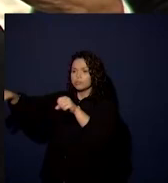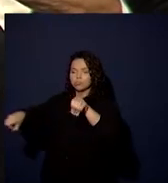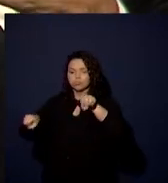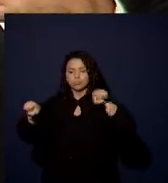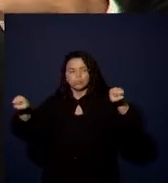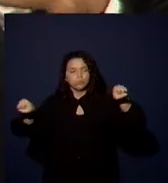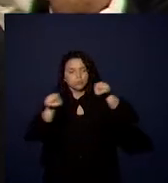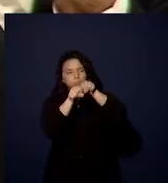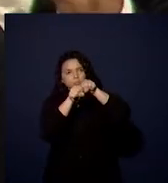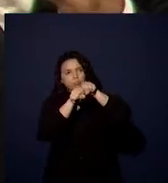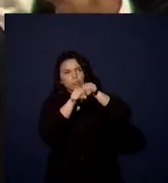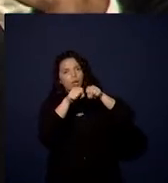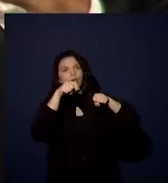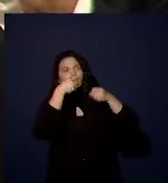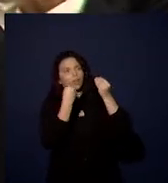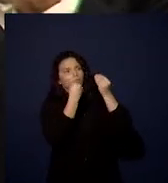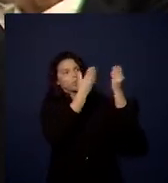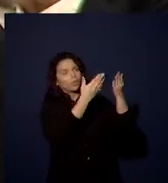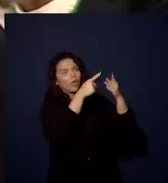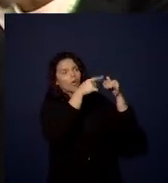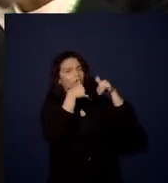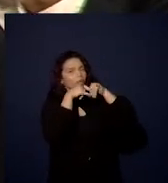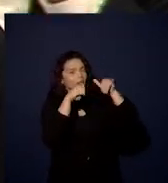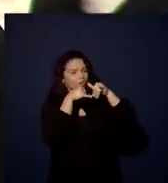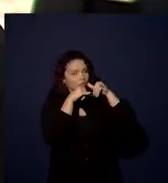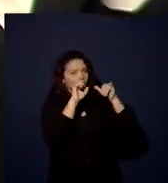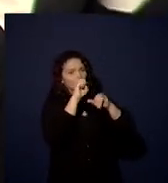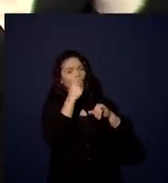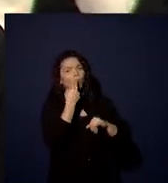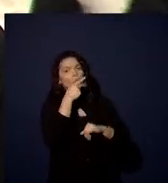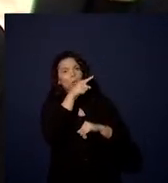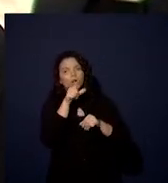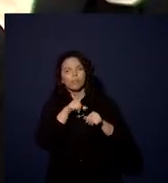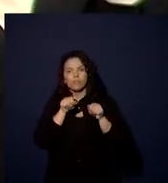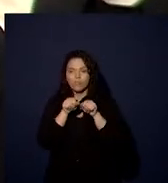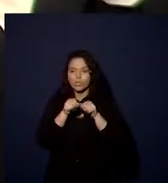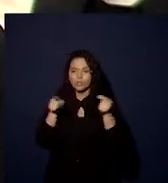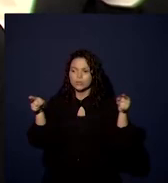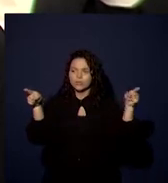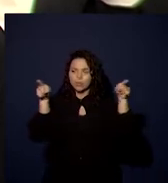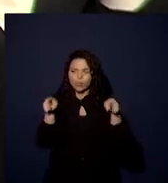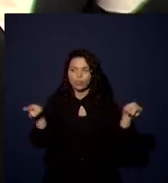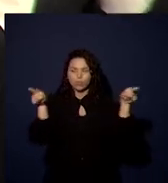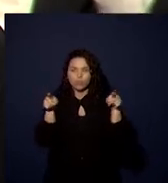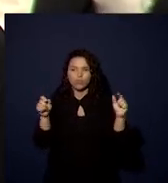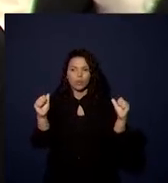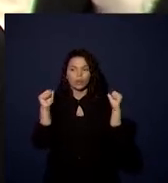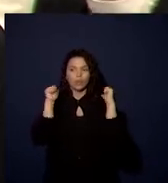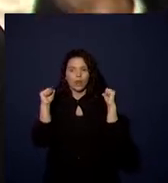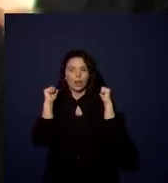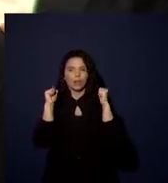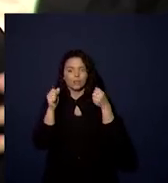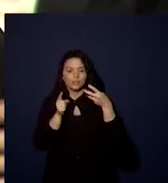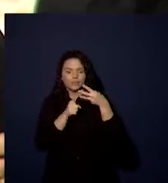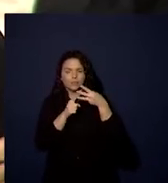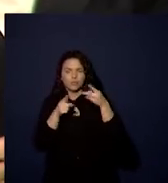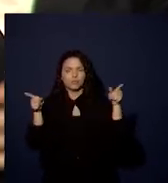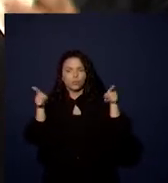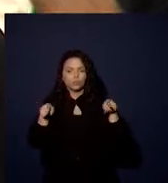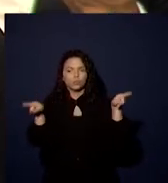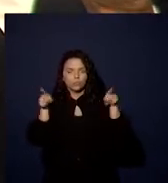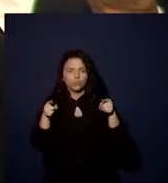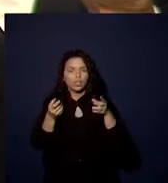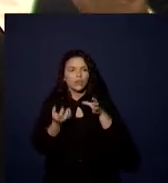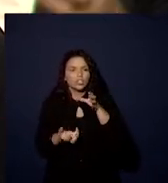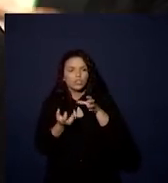né e fornecer energia elétrica ou então o avião mantinha aquela turbina aquela terceira turbina atrás queimando querosene de aviação